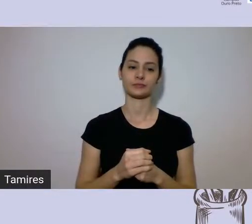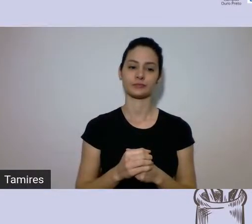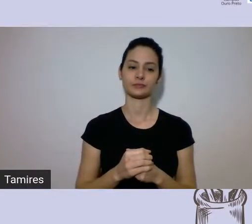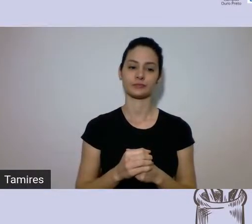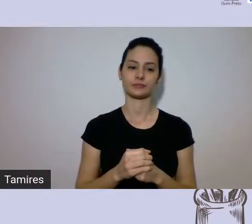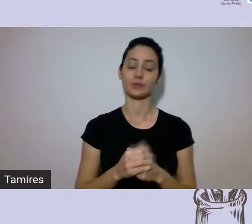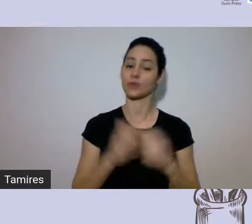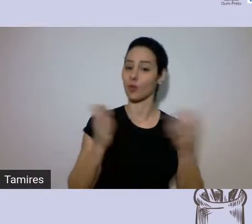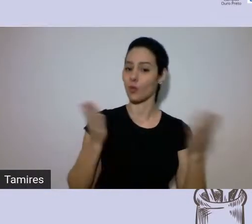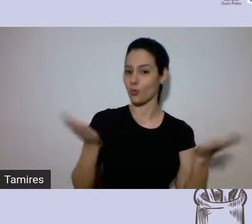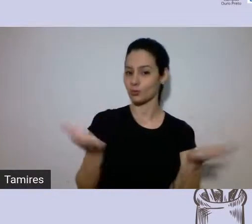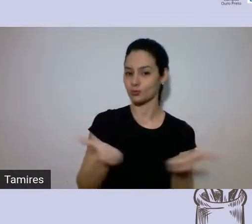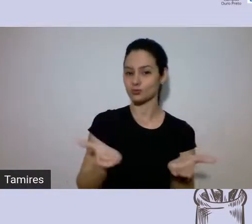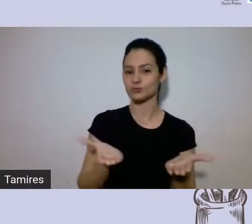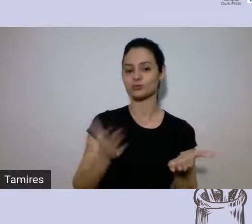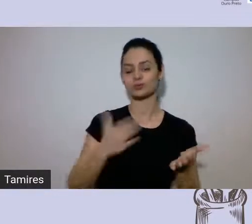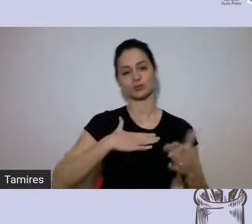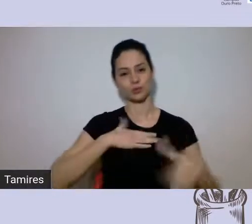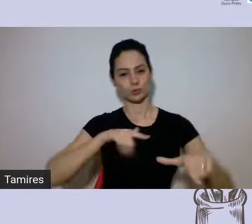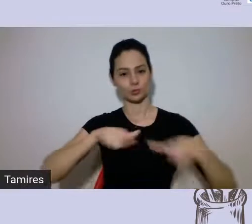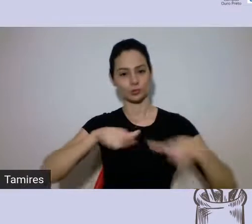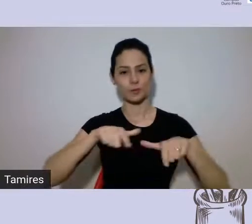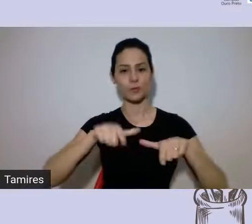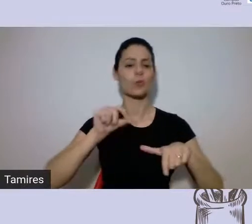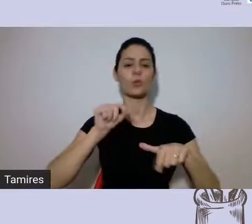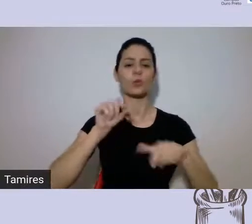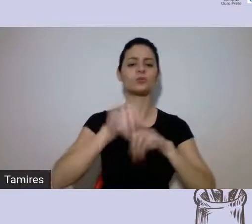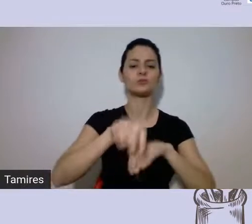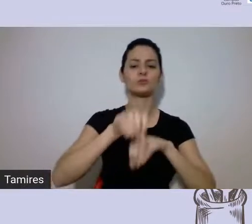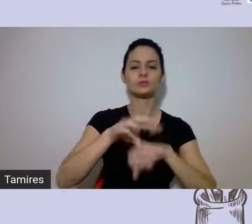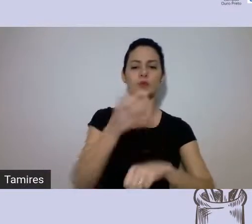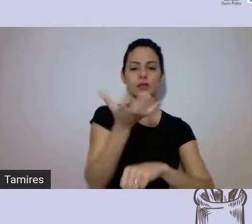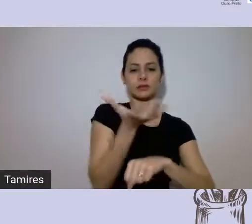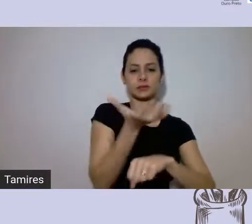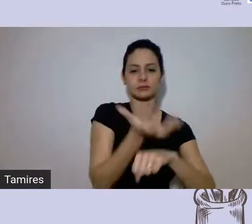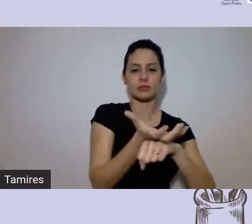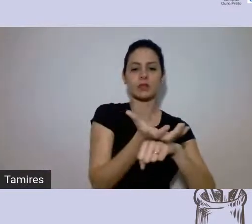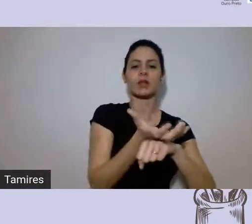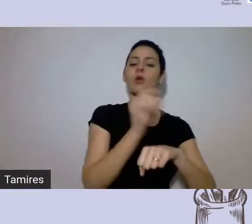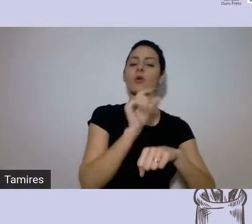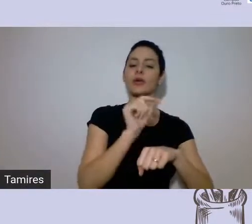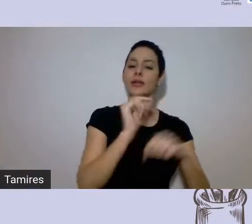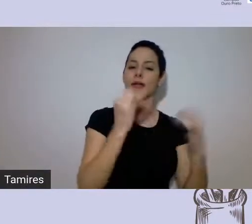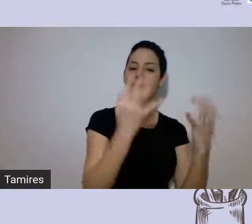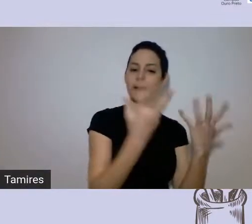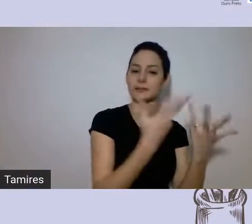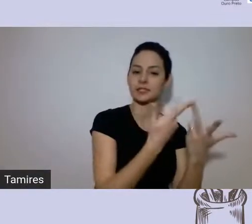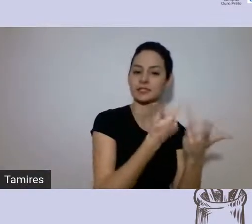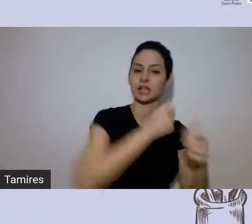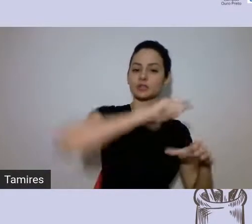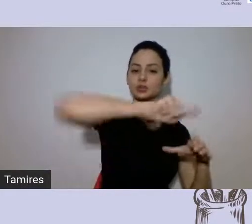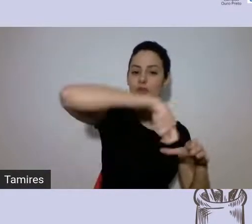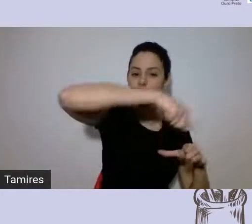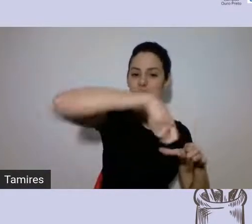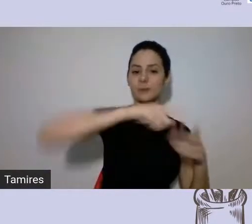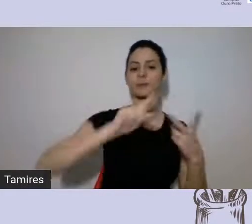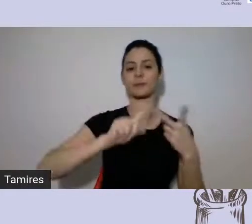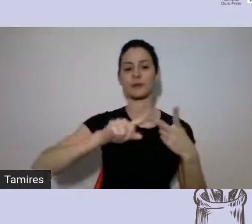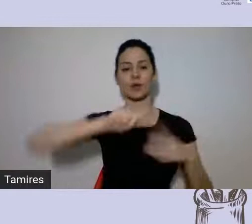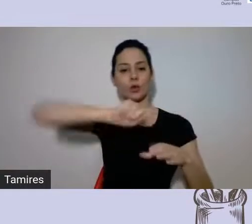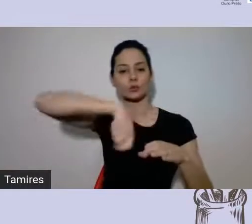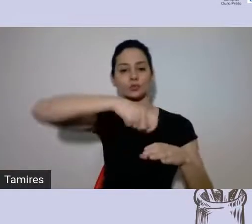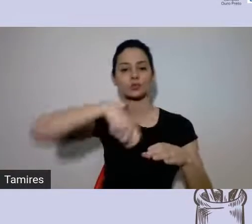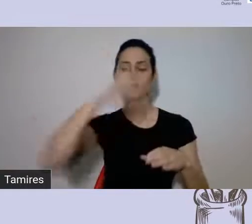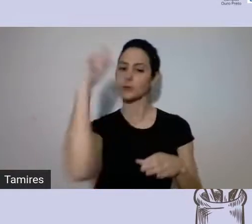Hoje eu atuo com as disciplinas de habilidades de cozinha, cozinha brasileira, cozinhas